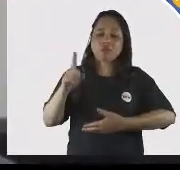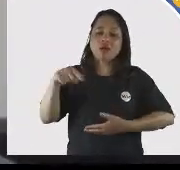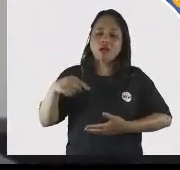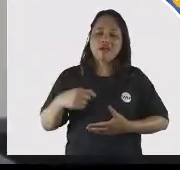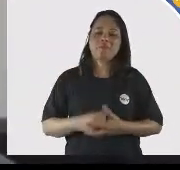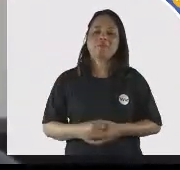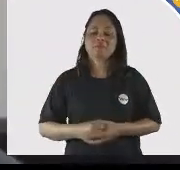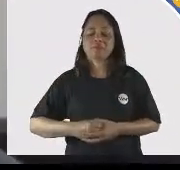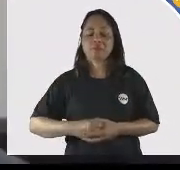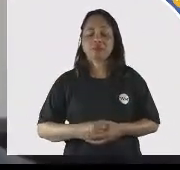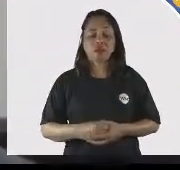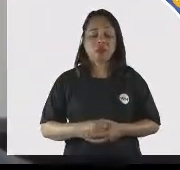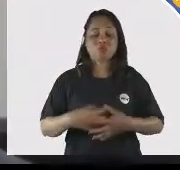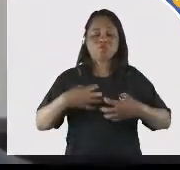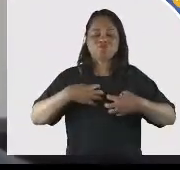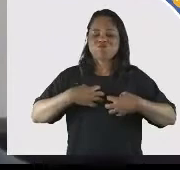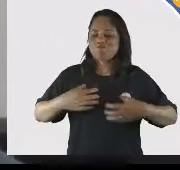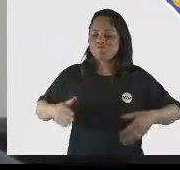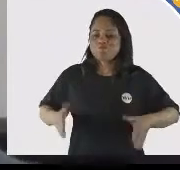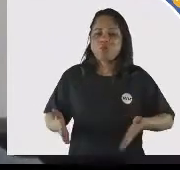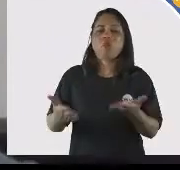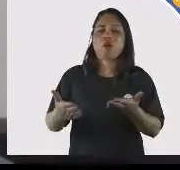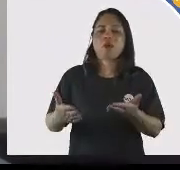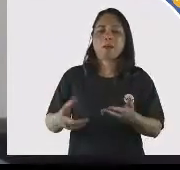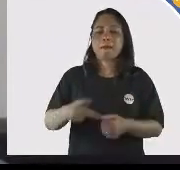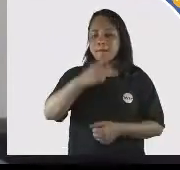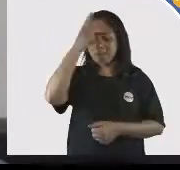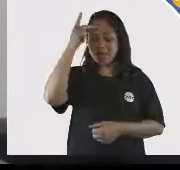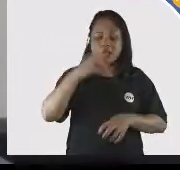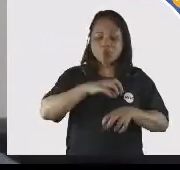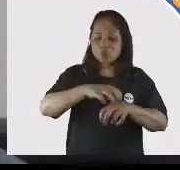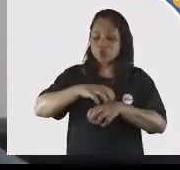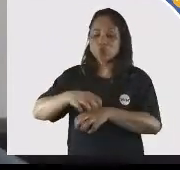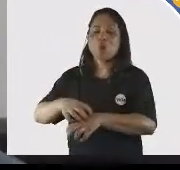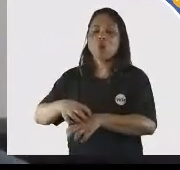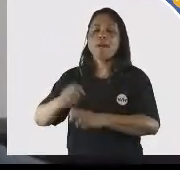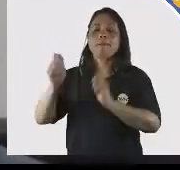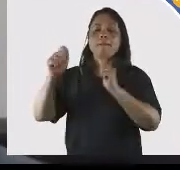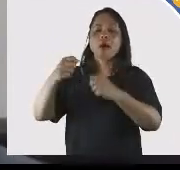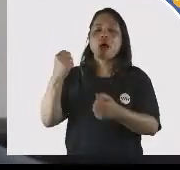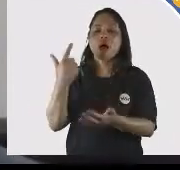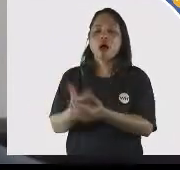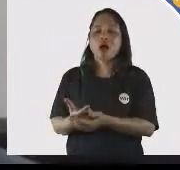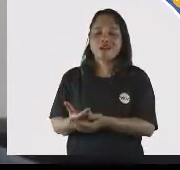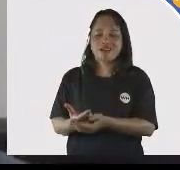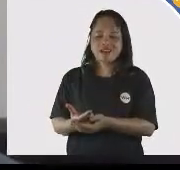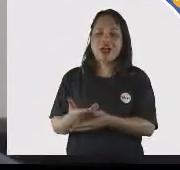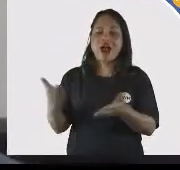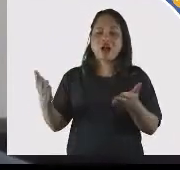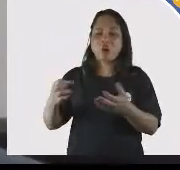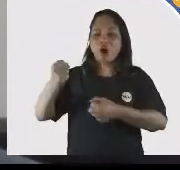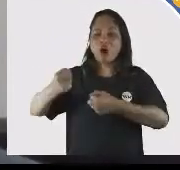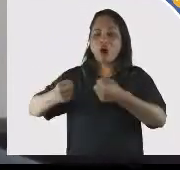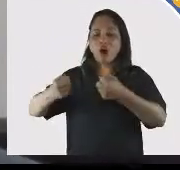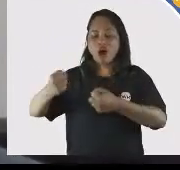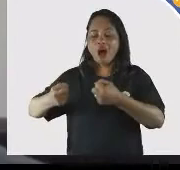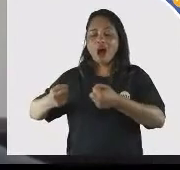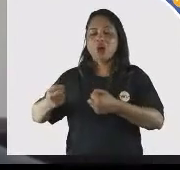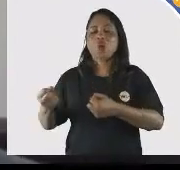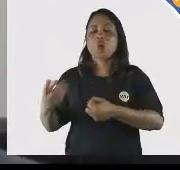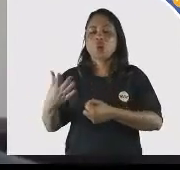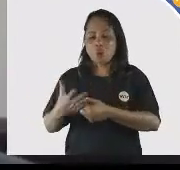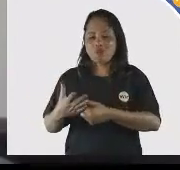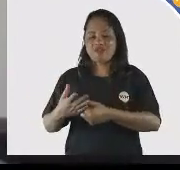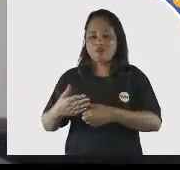motivador e esses transportadores possam renovar suas frotas e ter produto que são que são mais econômicos